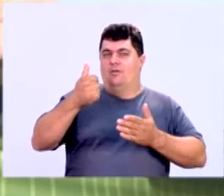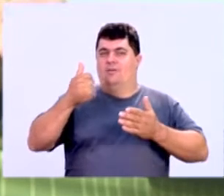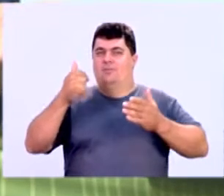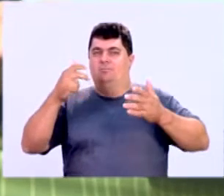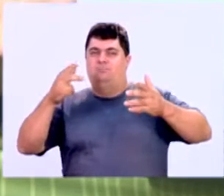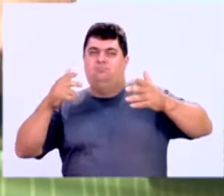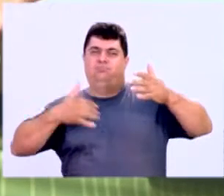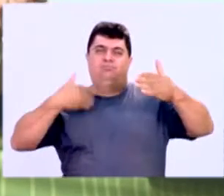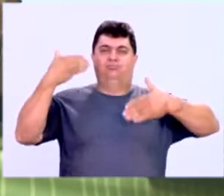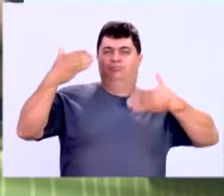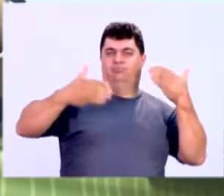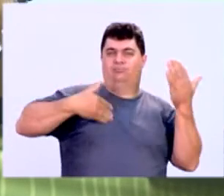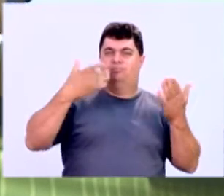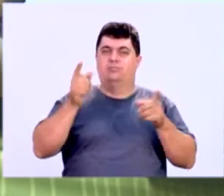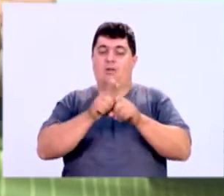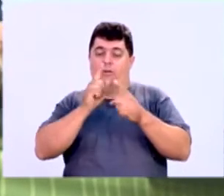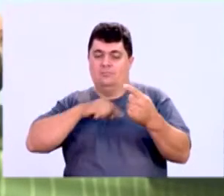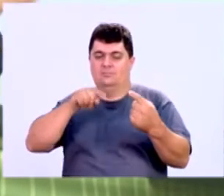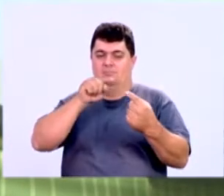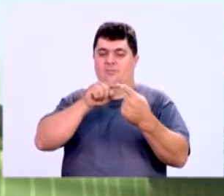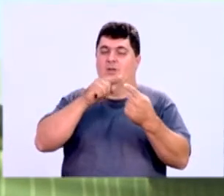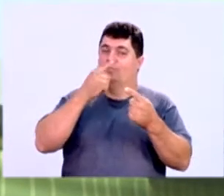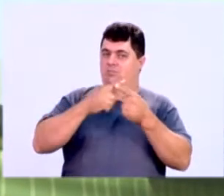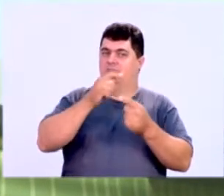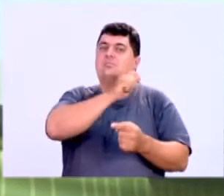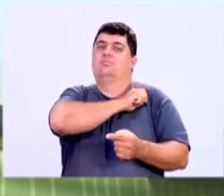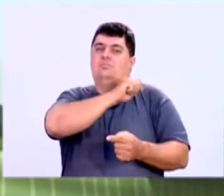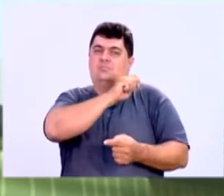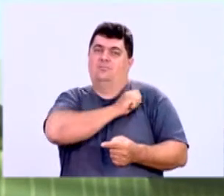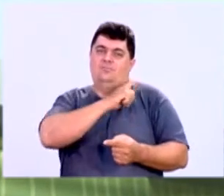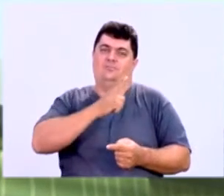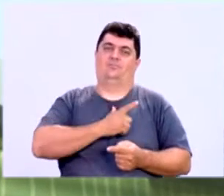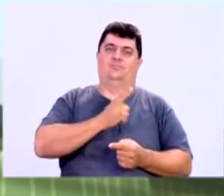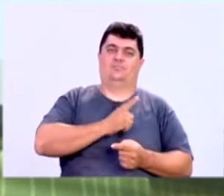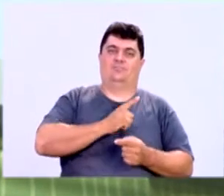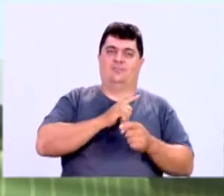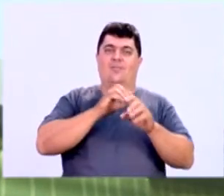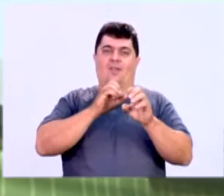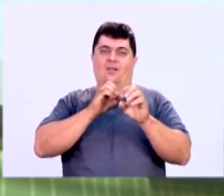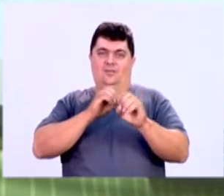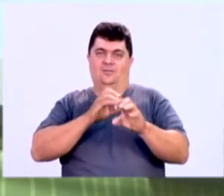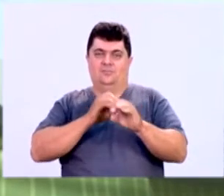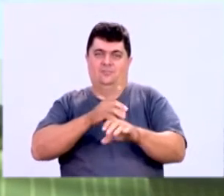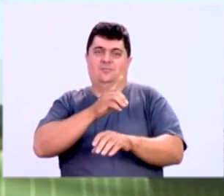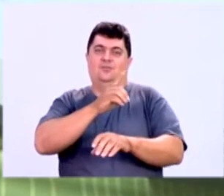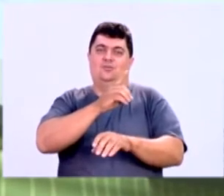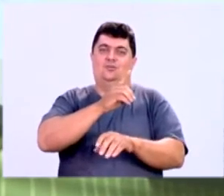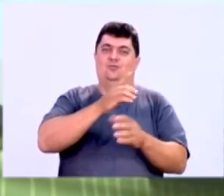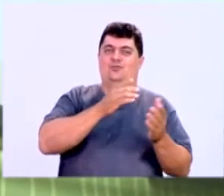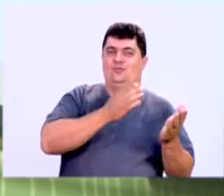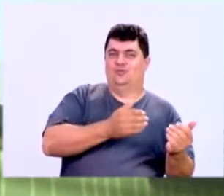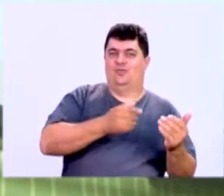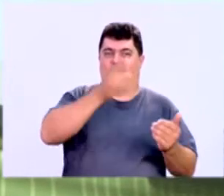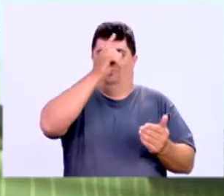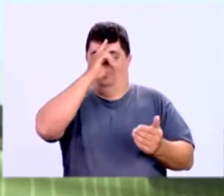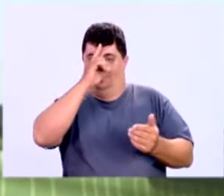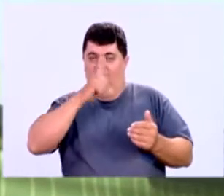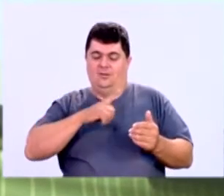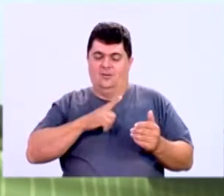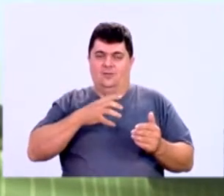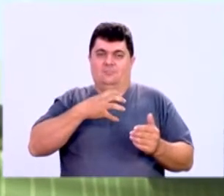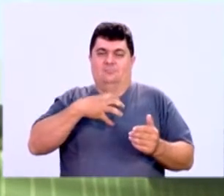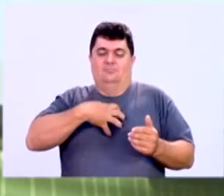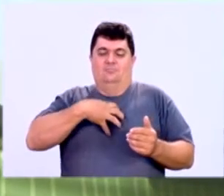é o nosso objetivo para que o nosso aluno da educação de jovens e adultos se sinta incluído naquele